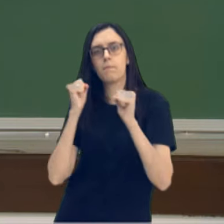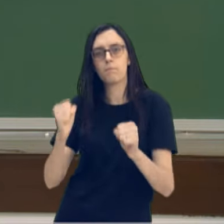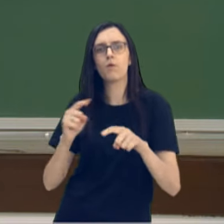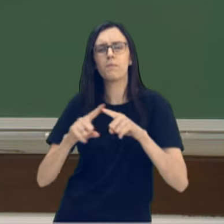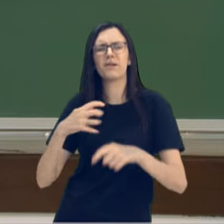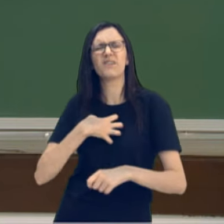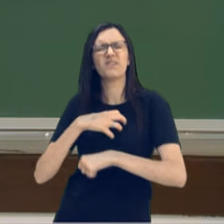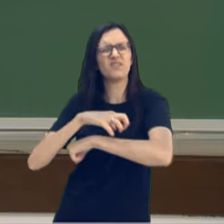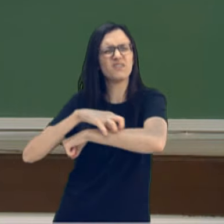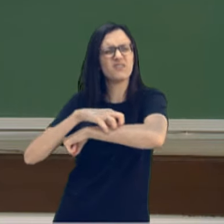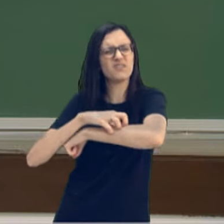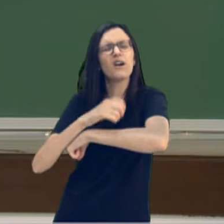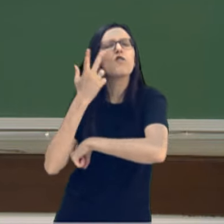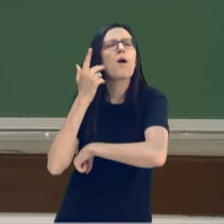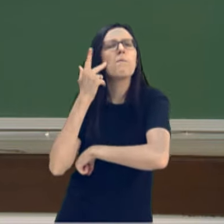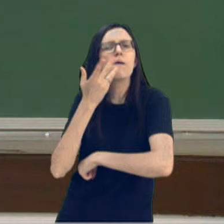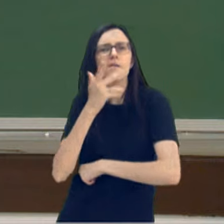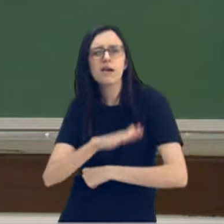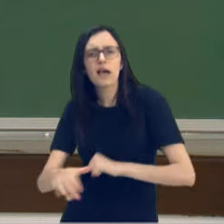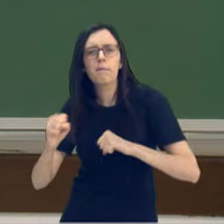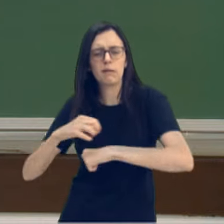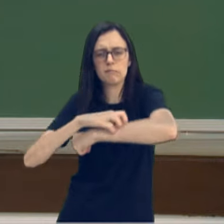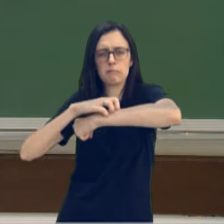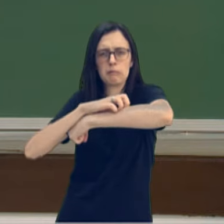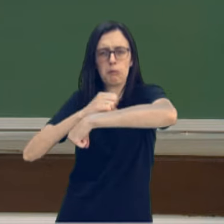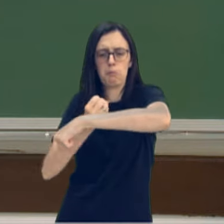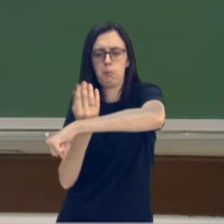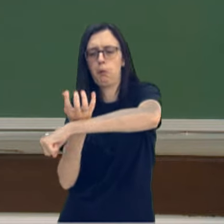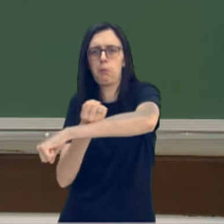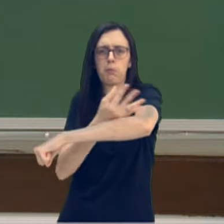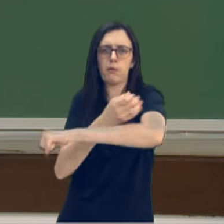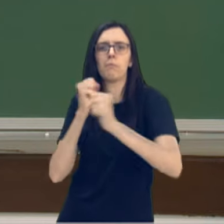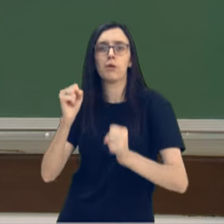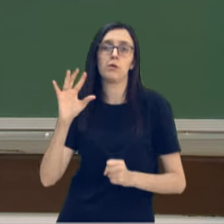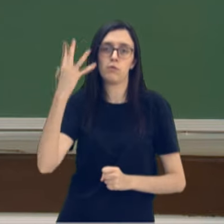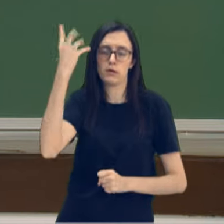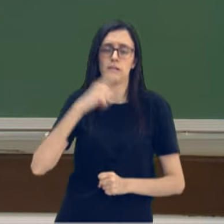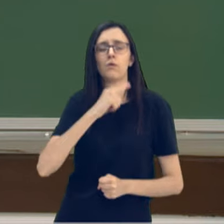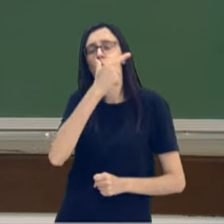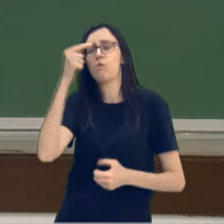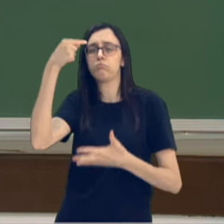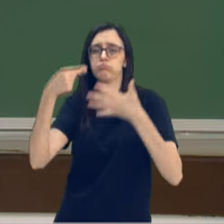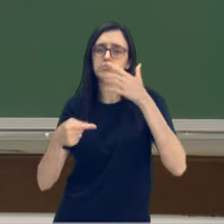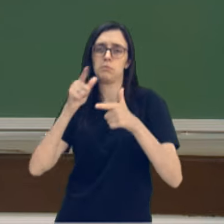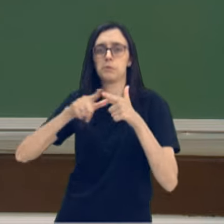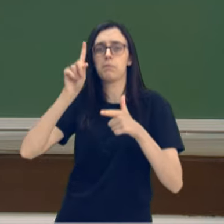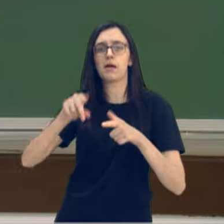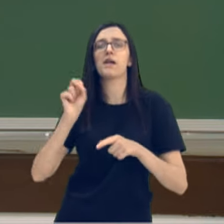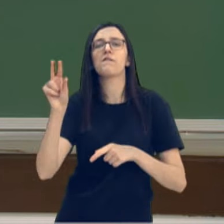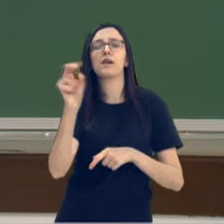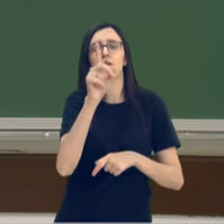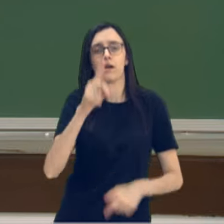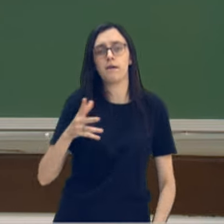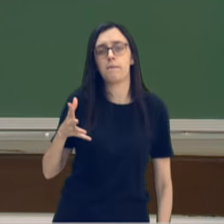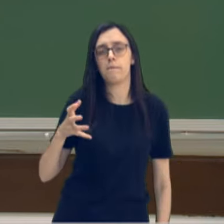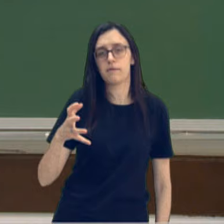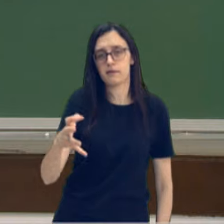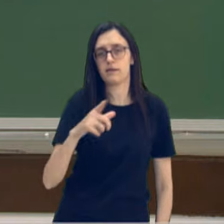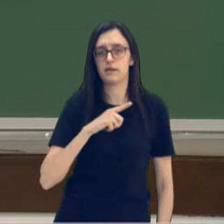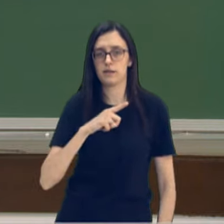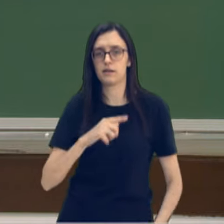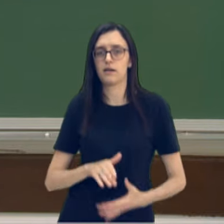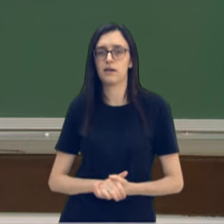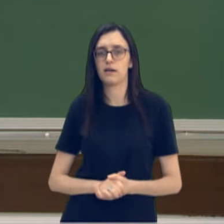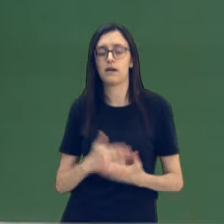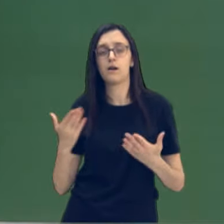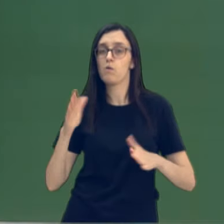leve coceira, comum em crianças que elas coçem, façam feridinhas, e aí você tem outros problemas associados à infecção por bactéria nessas feridas.